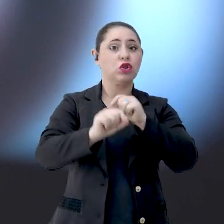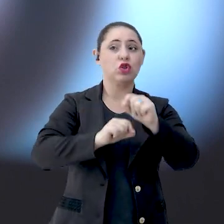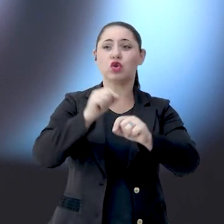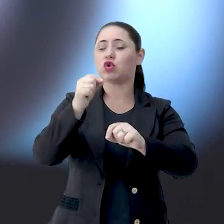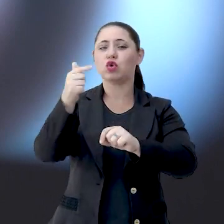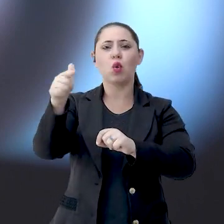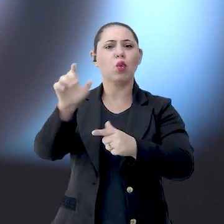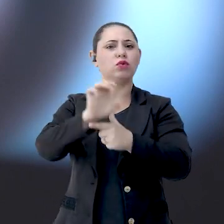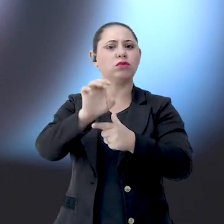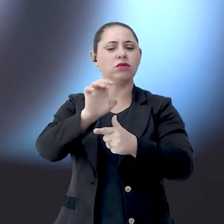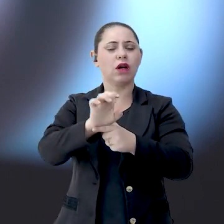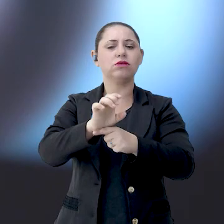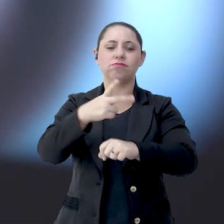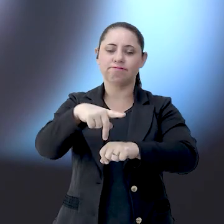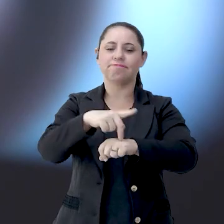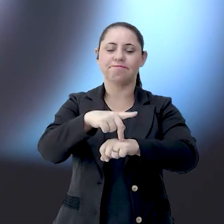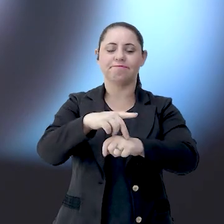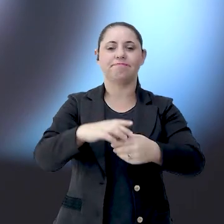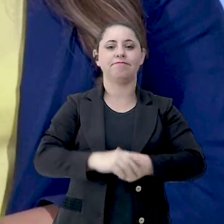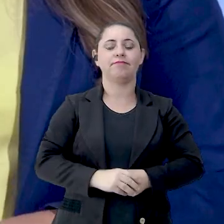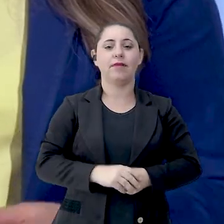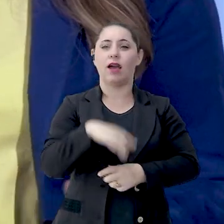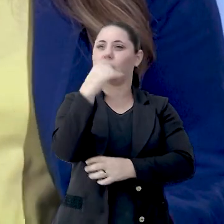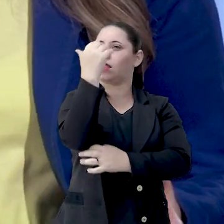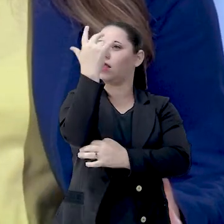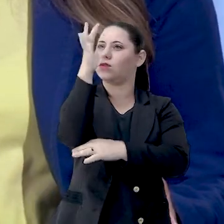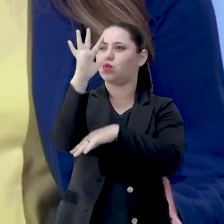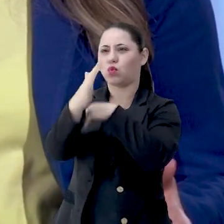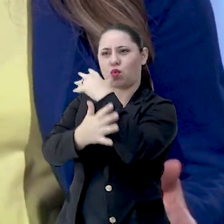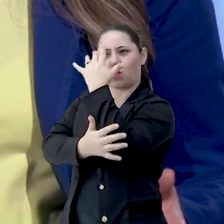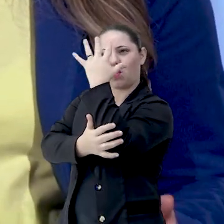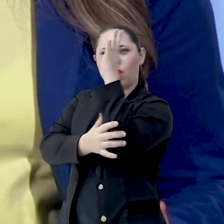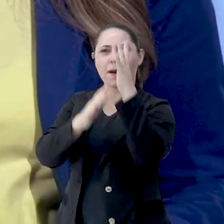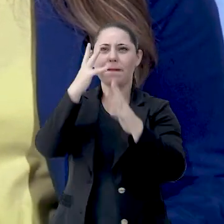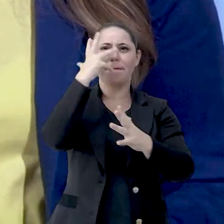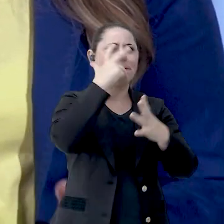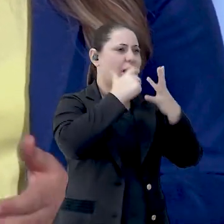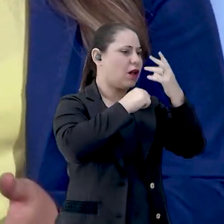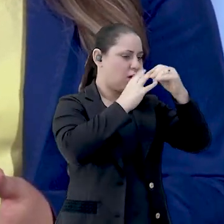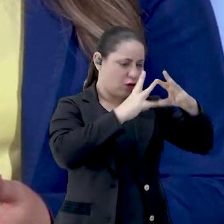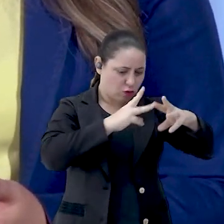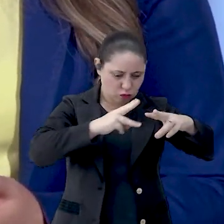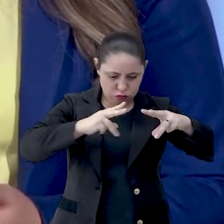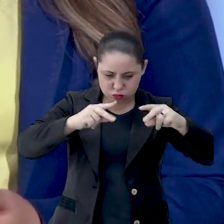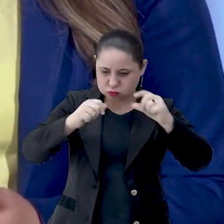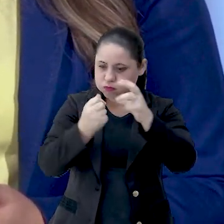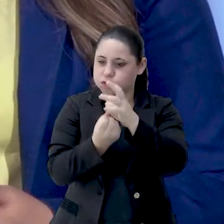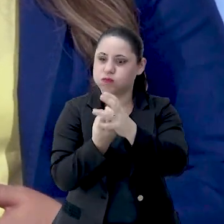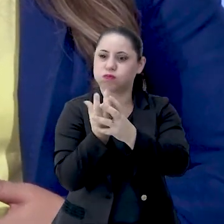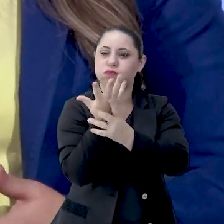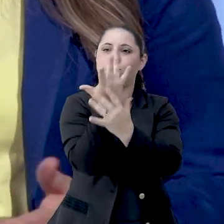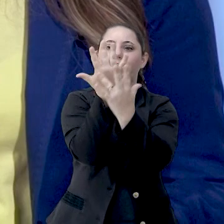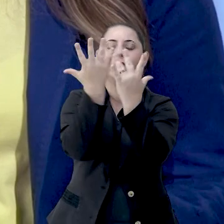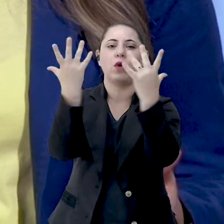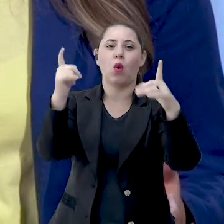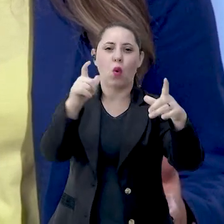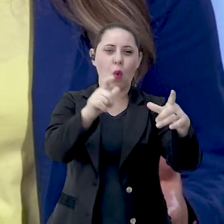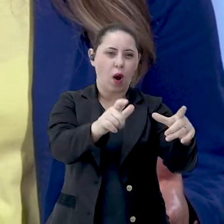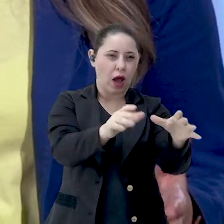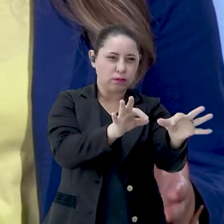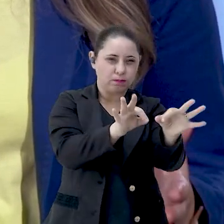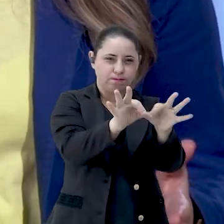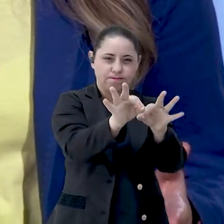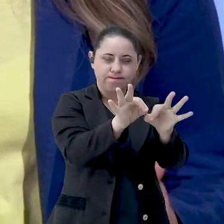que vieram de outros estados do país. A natureza exuberante, a terra fértil e a